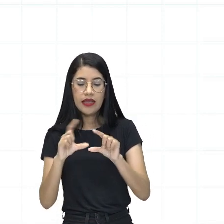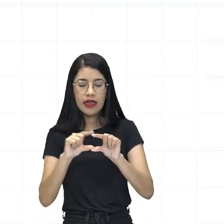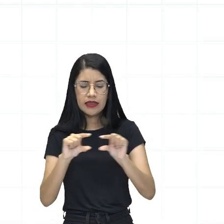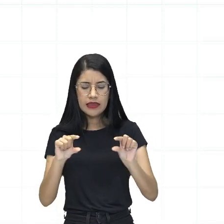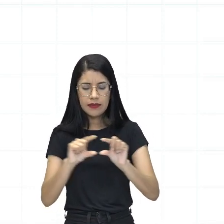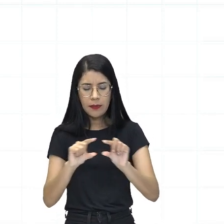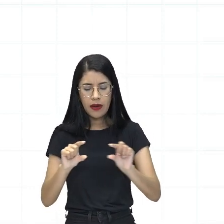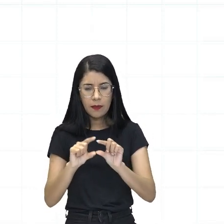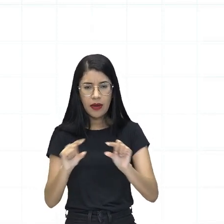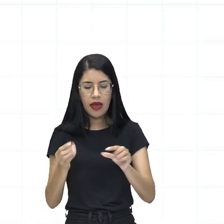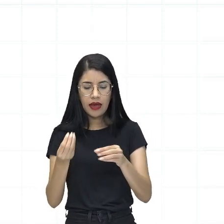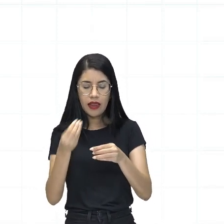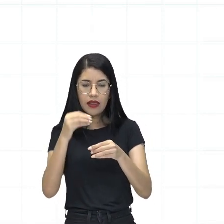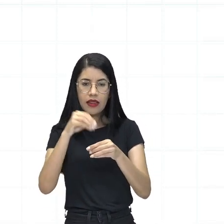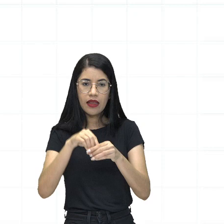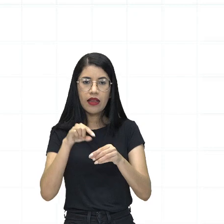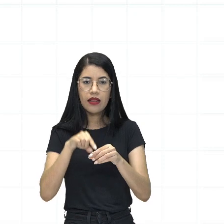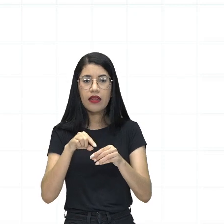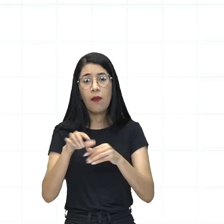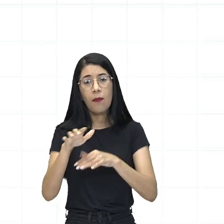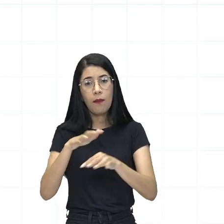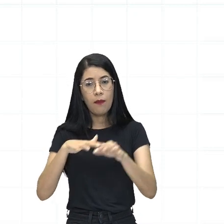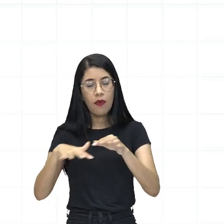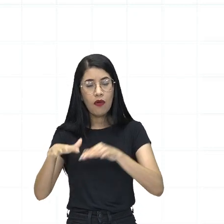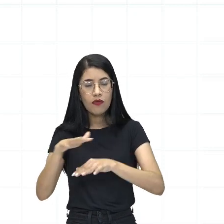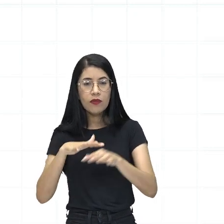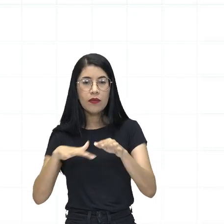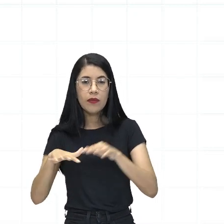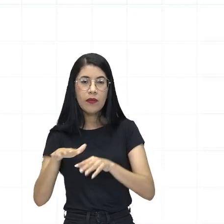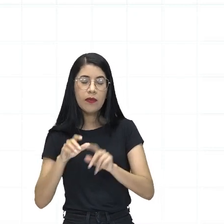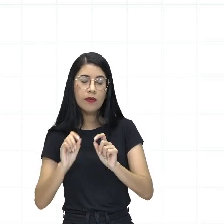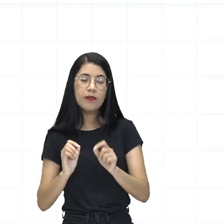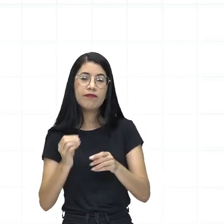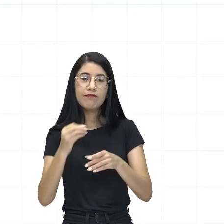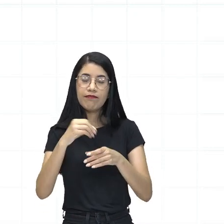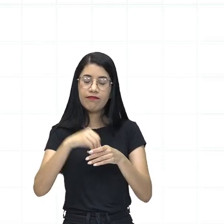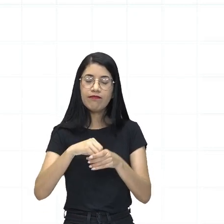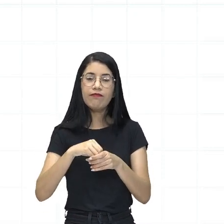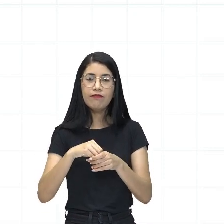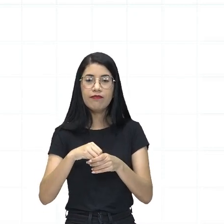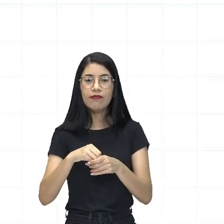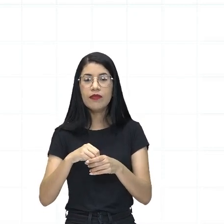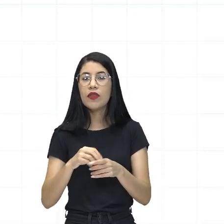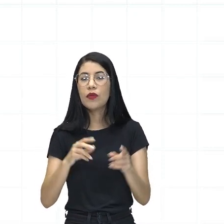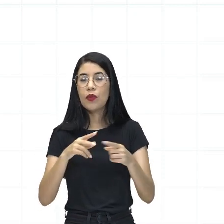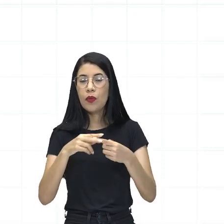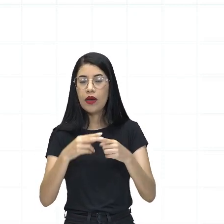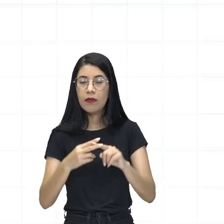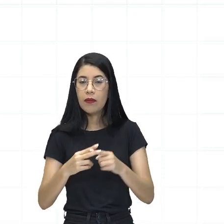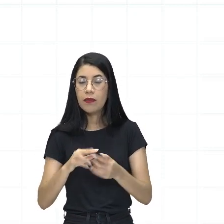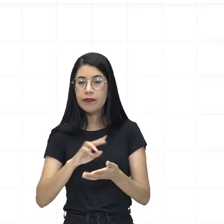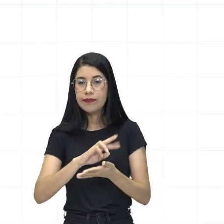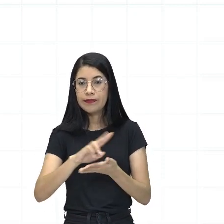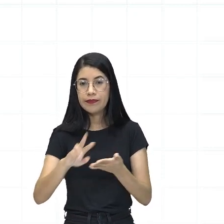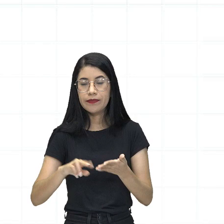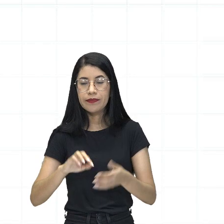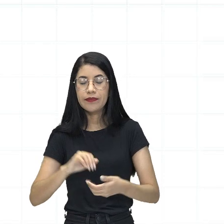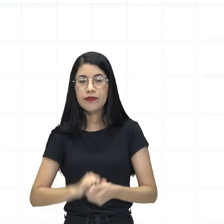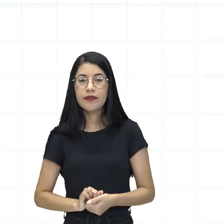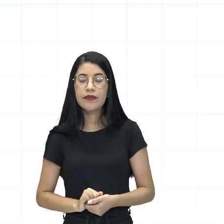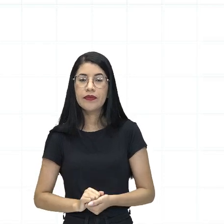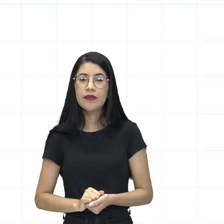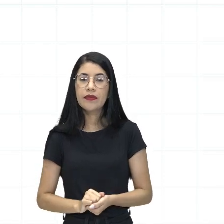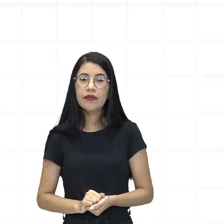cilindros, né? Então, tem todo um movimento interno desses equipamentos. Então, desse